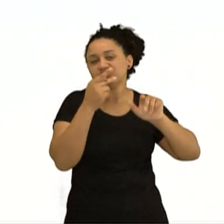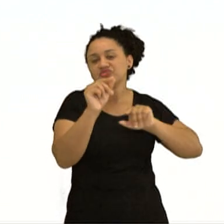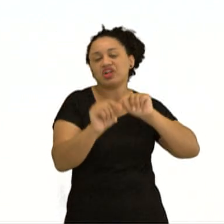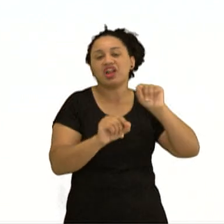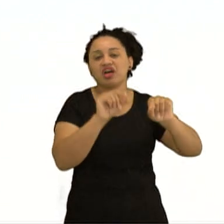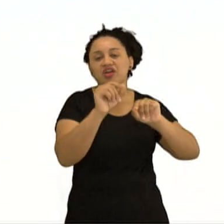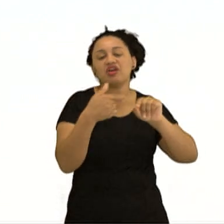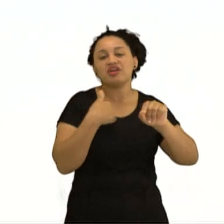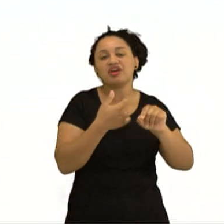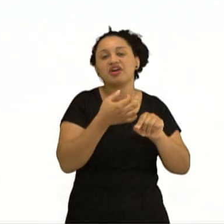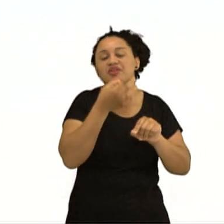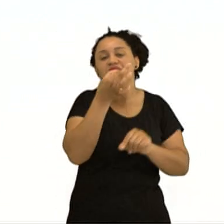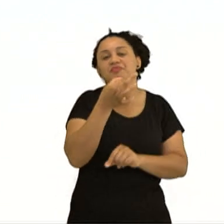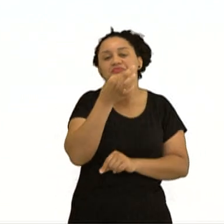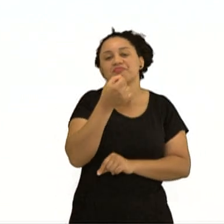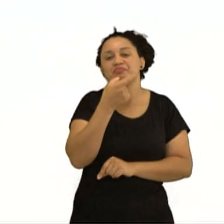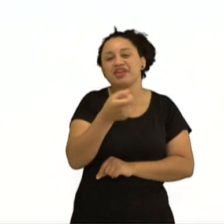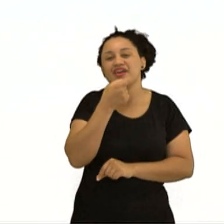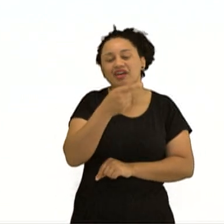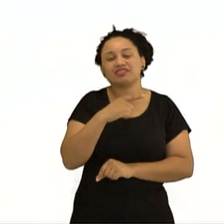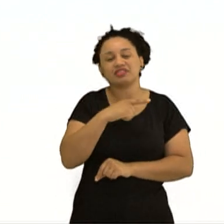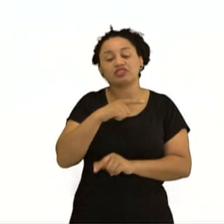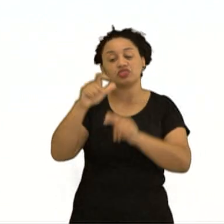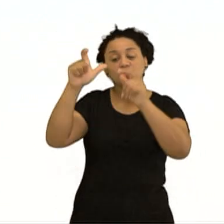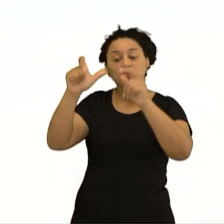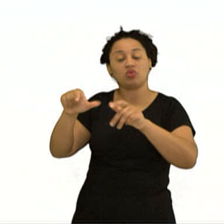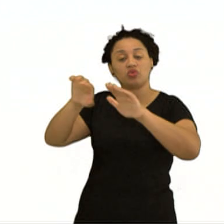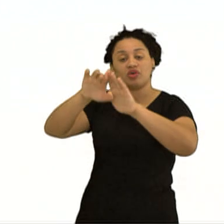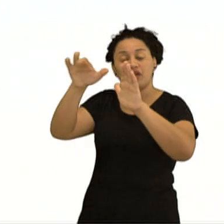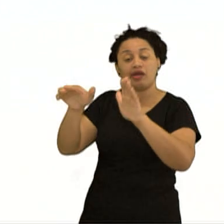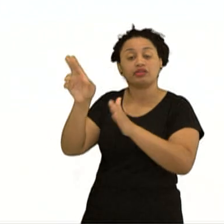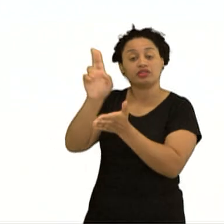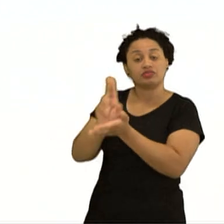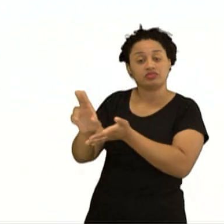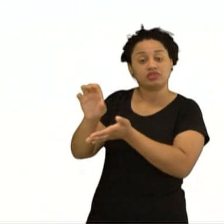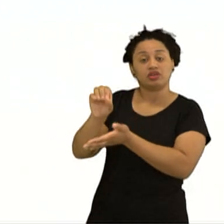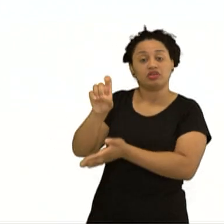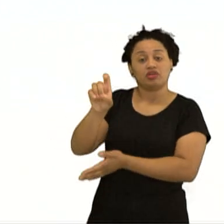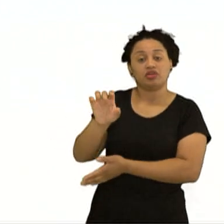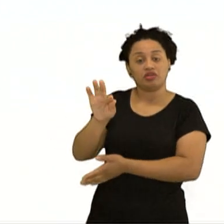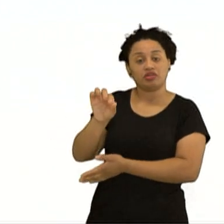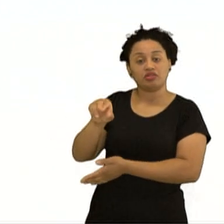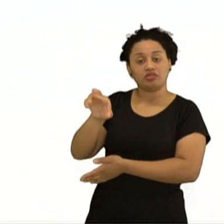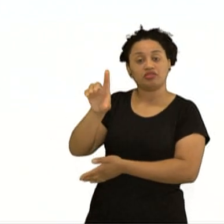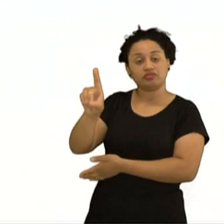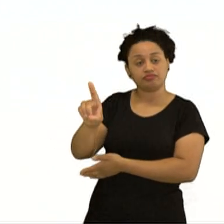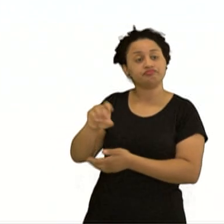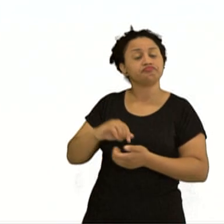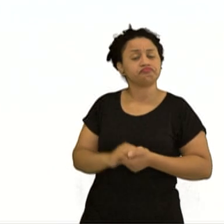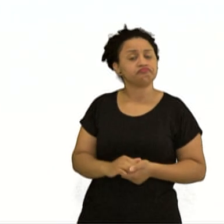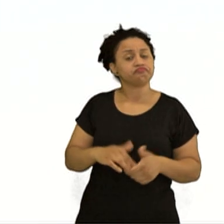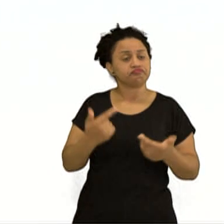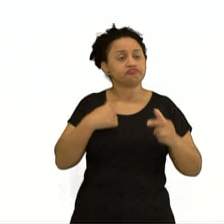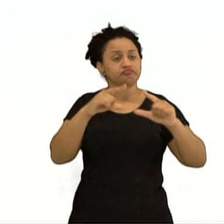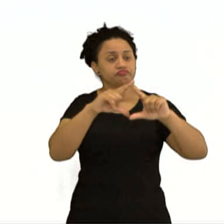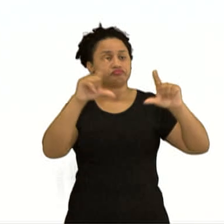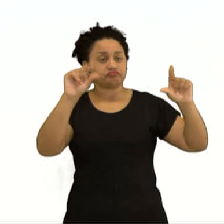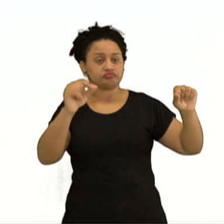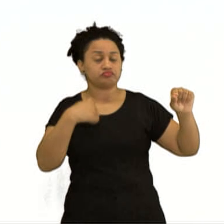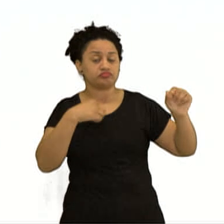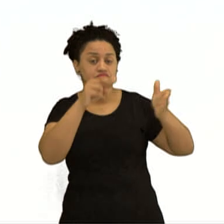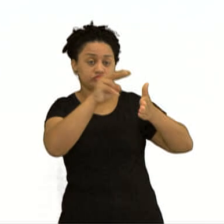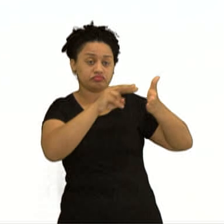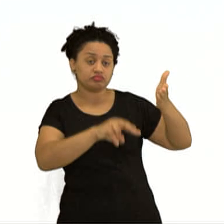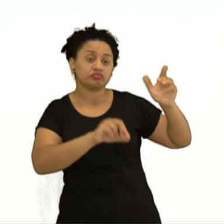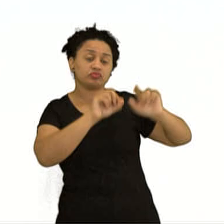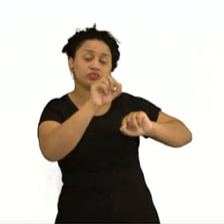piada relacionada a um local dentro de Oxford. Isso mesmo. Então, nesse trecho aqui que acabamos de